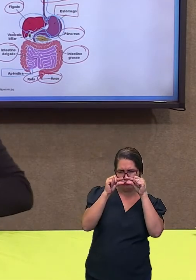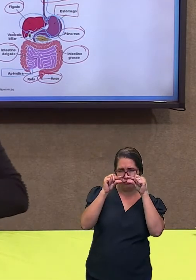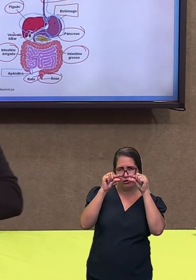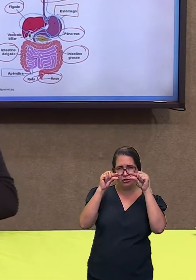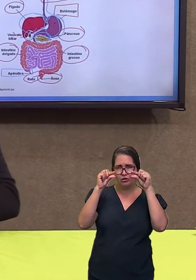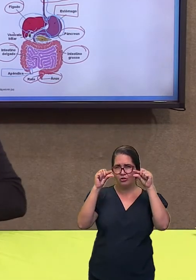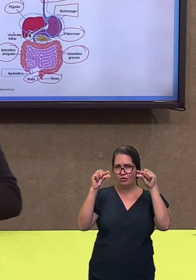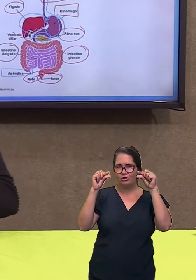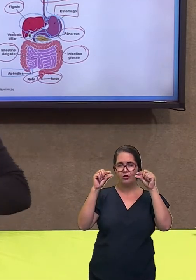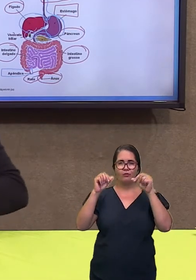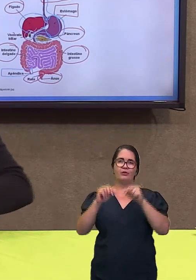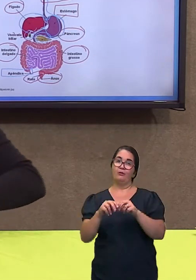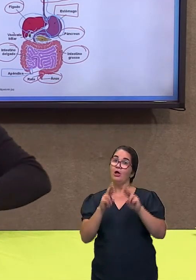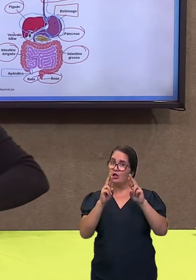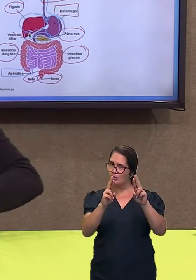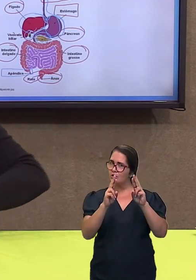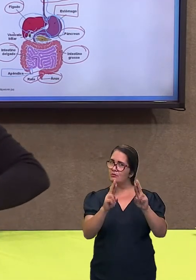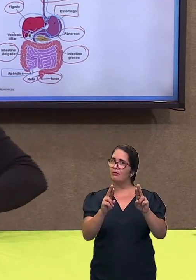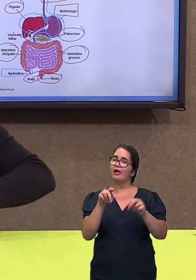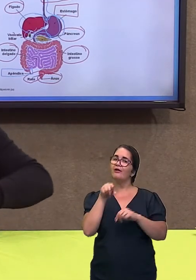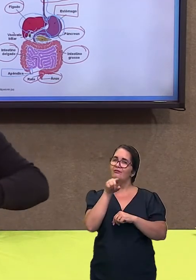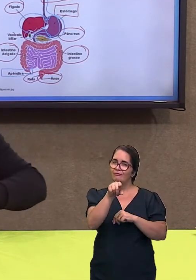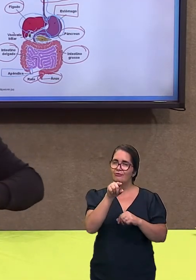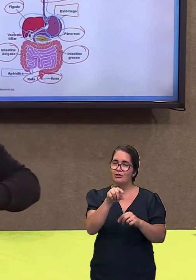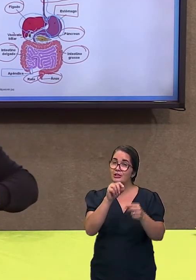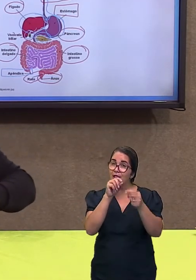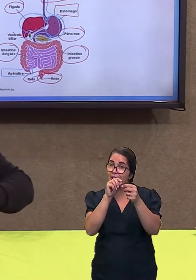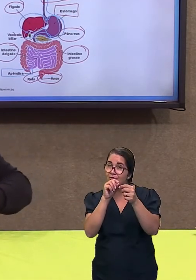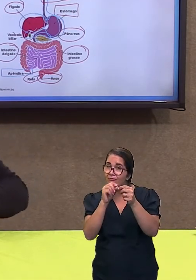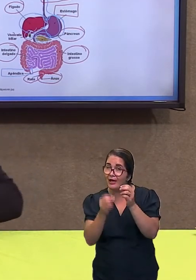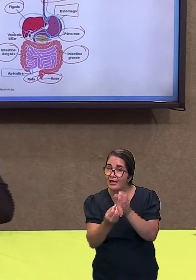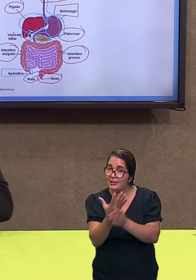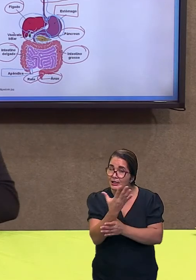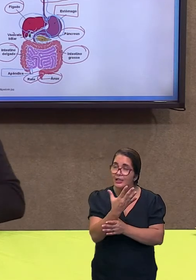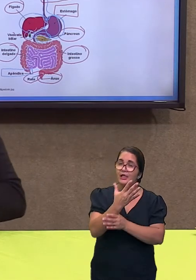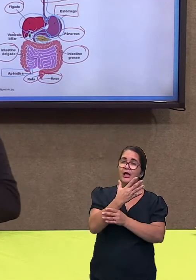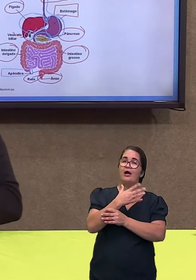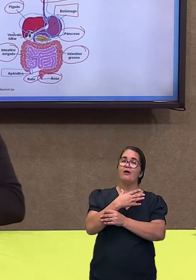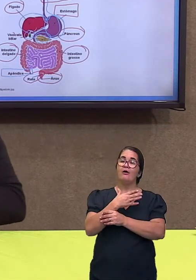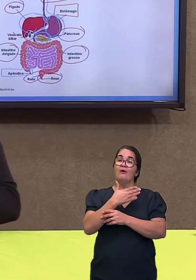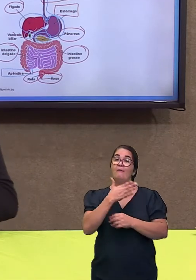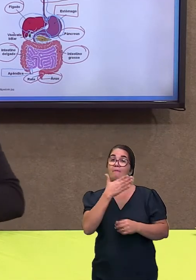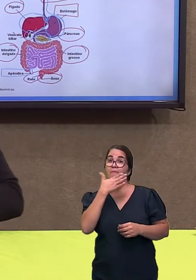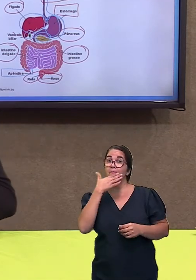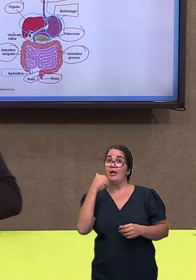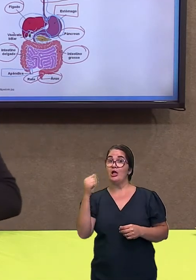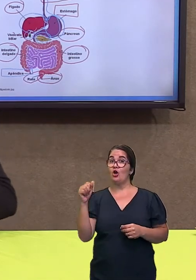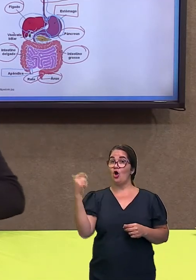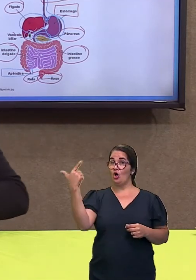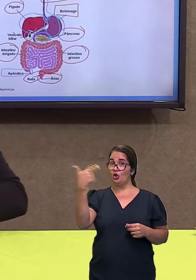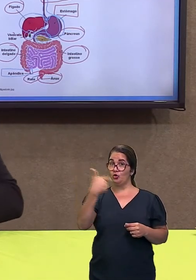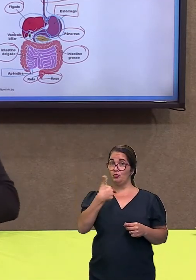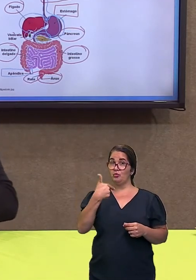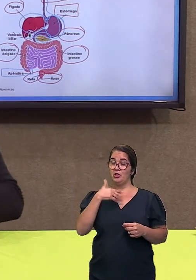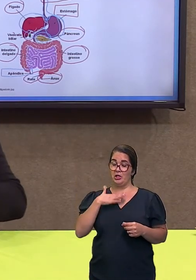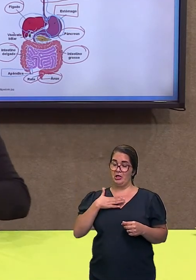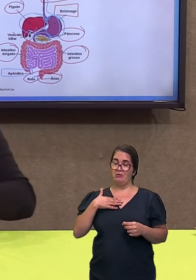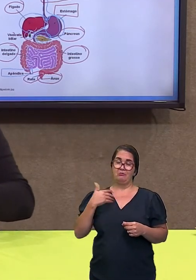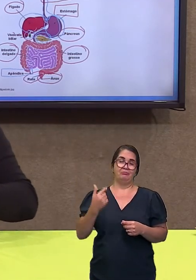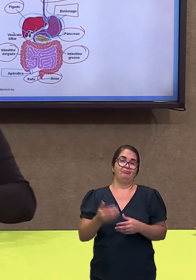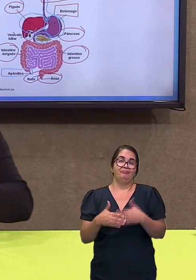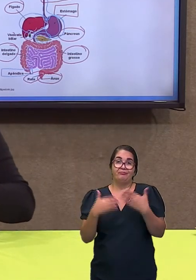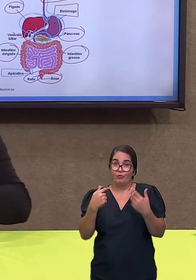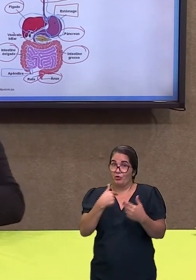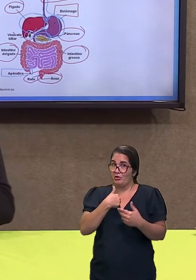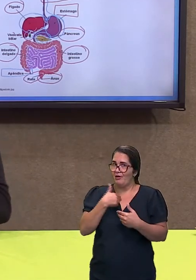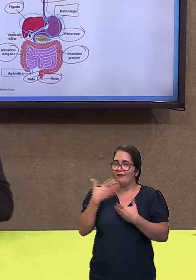Eu espero que vocês façam melhor que eu, tenho certeza. Com a ajuda da mãe, da irmã,